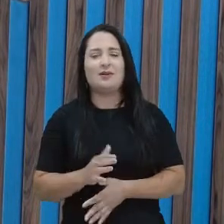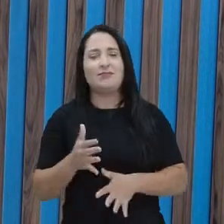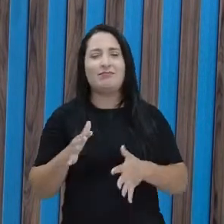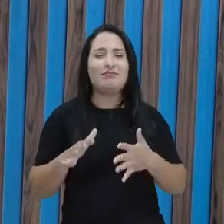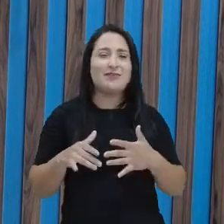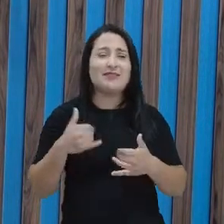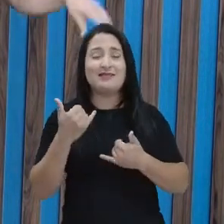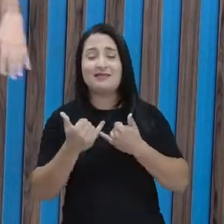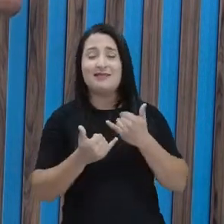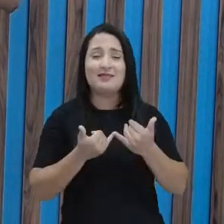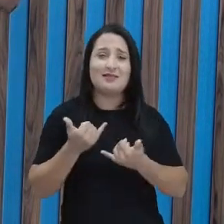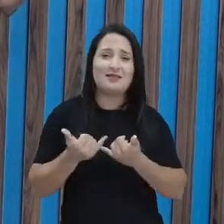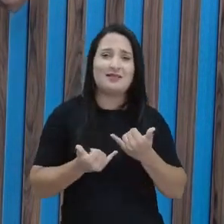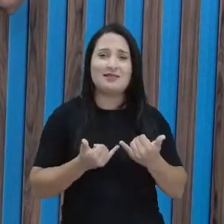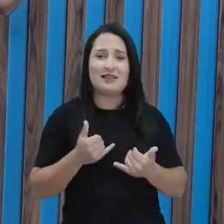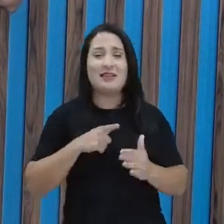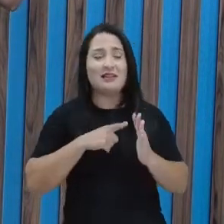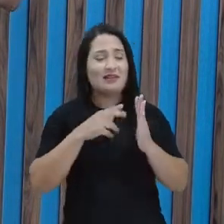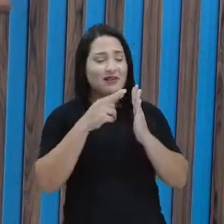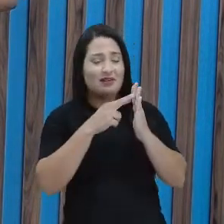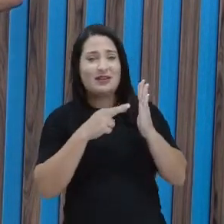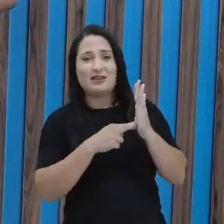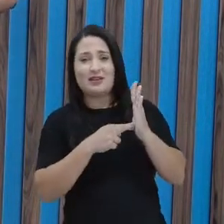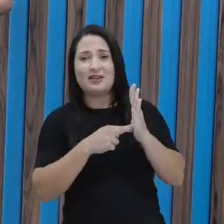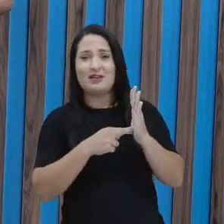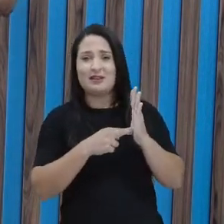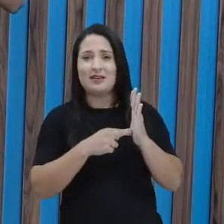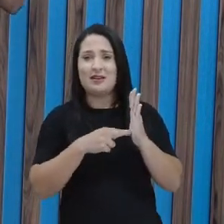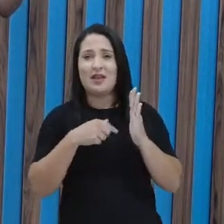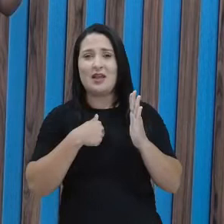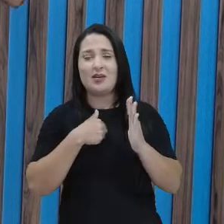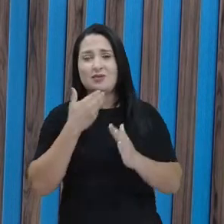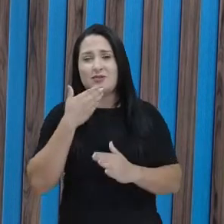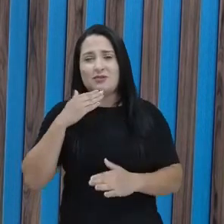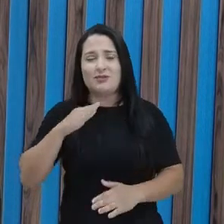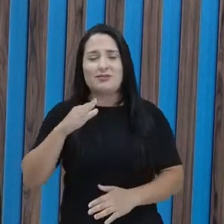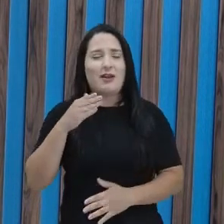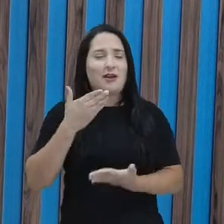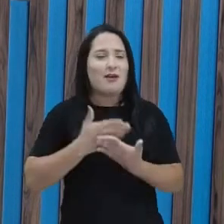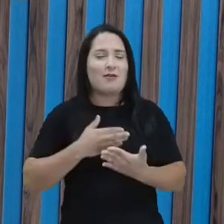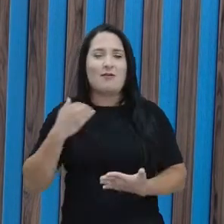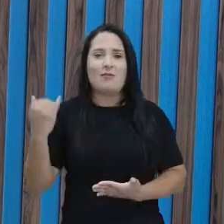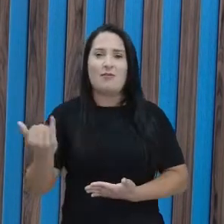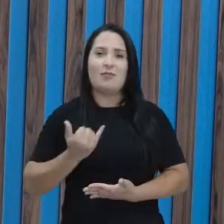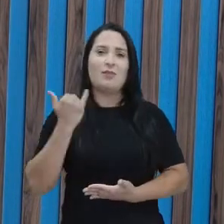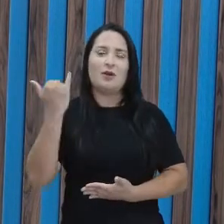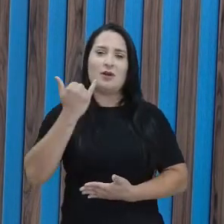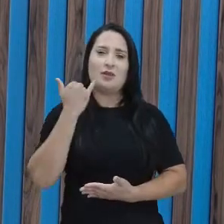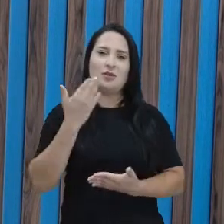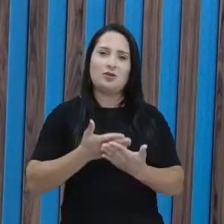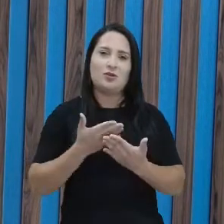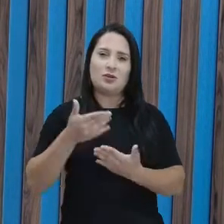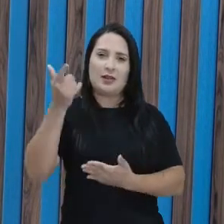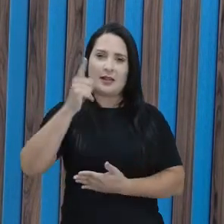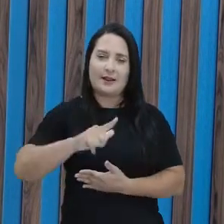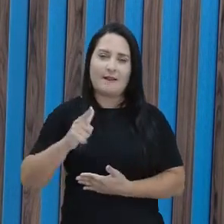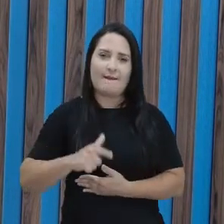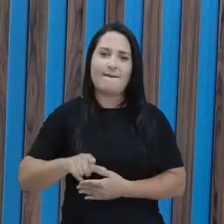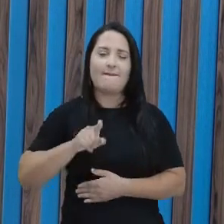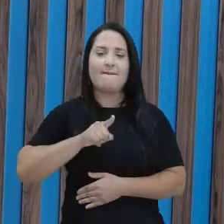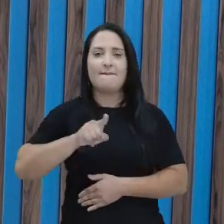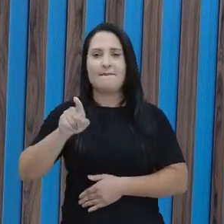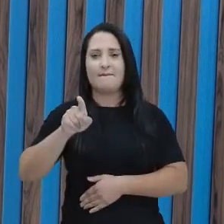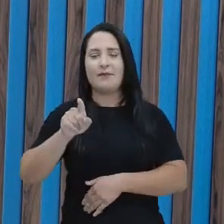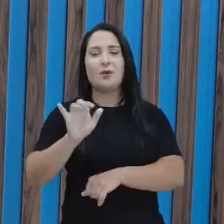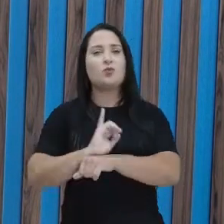tão divertida, cheia de regra, mas eu juro que ela é útil. Então, estudem, revisem, qualquer dúvida, joguem lá